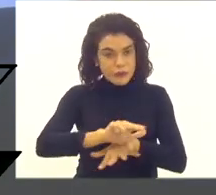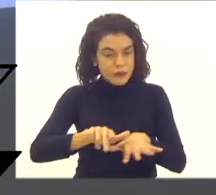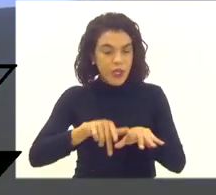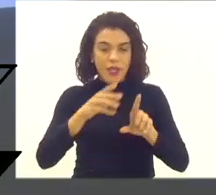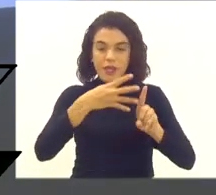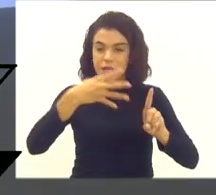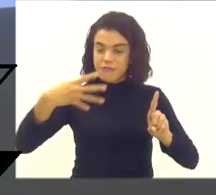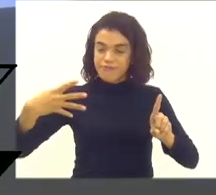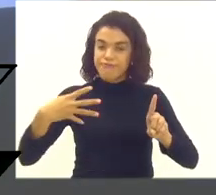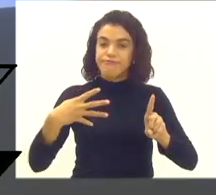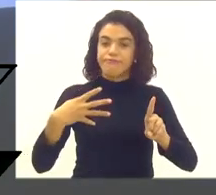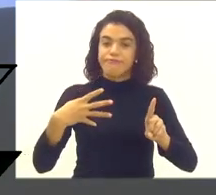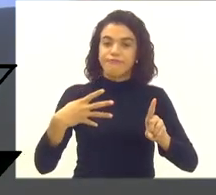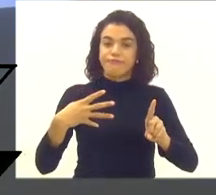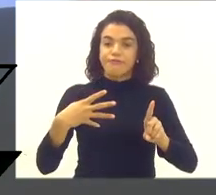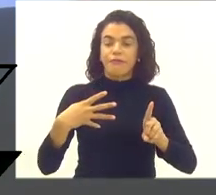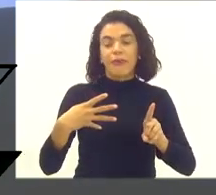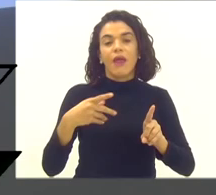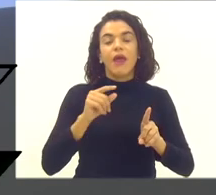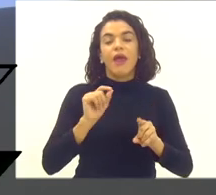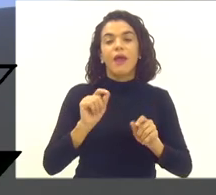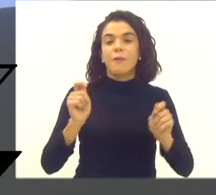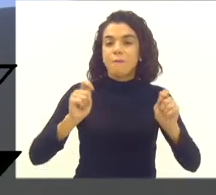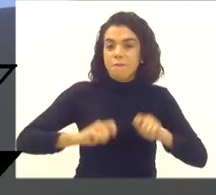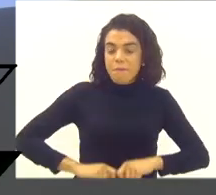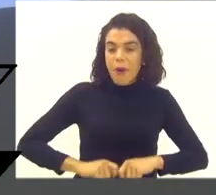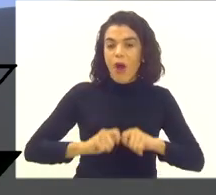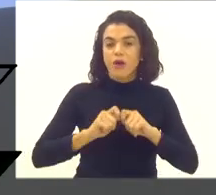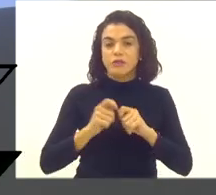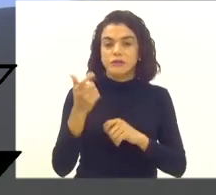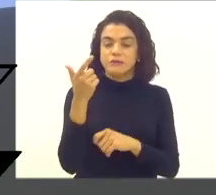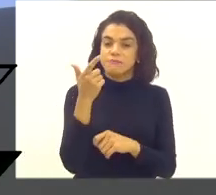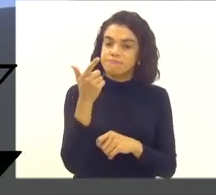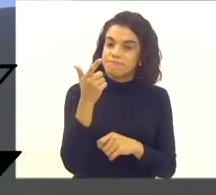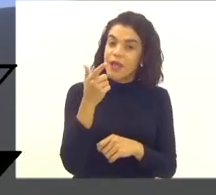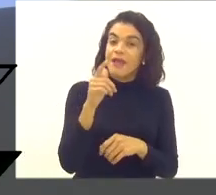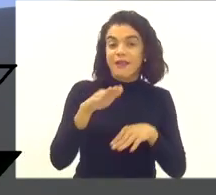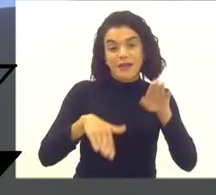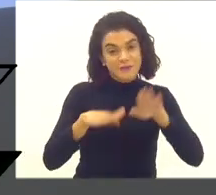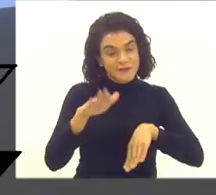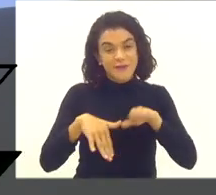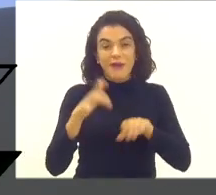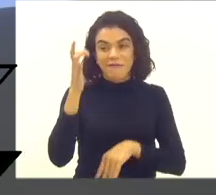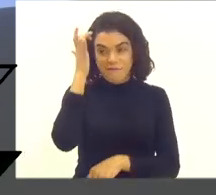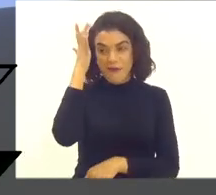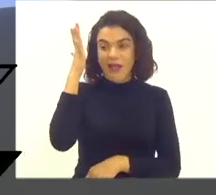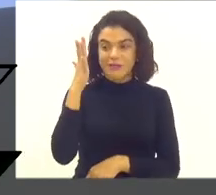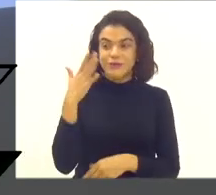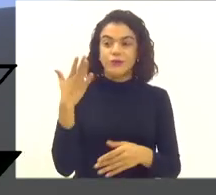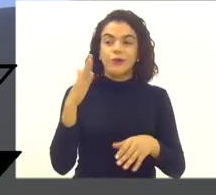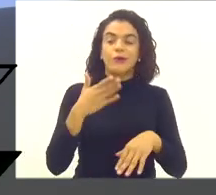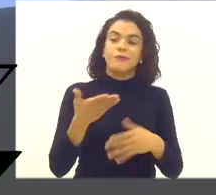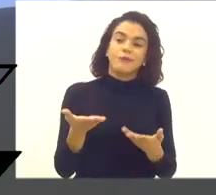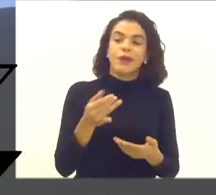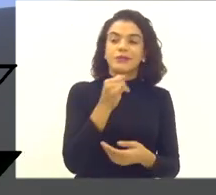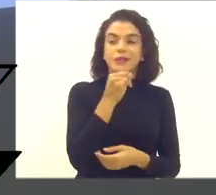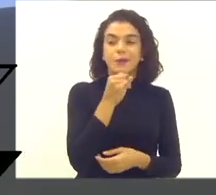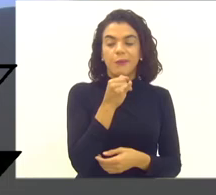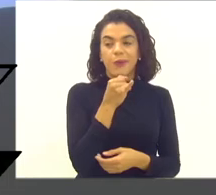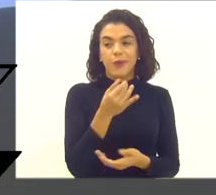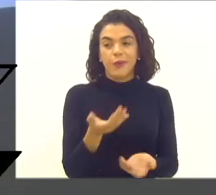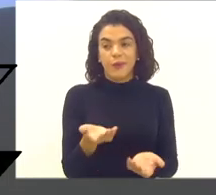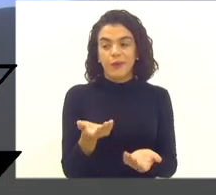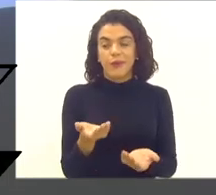lgbtqia mais possam Consigam fortalecer e às vezes é mais fácil também você estabelecer esse